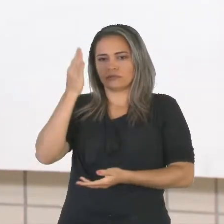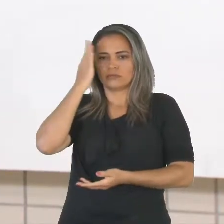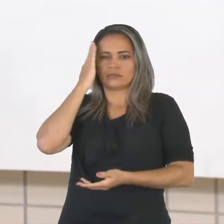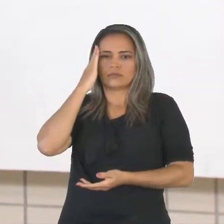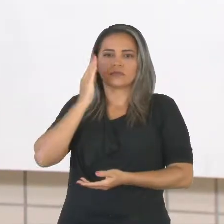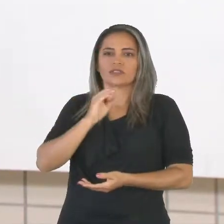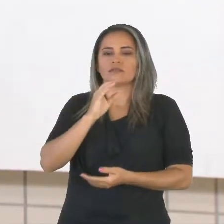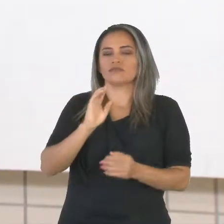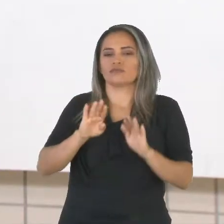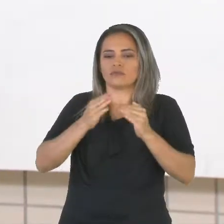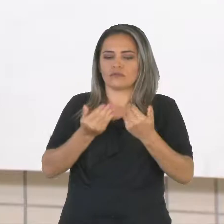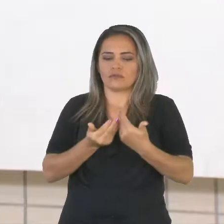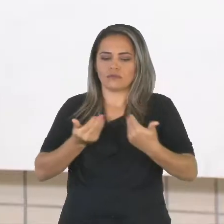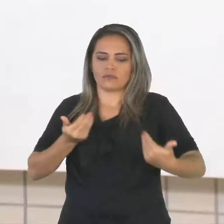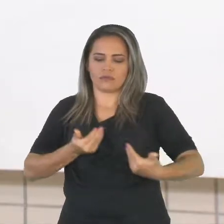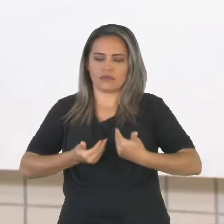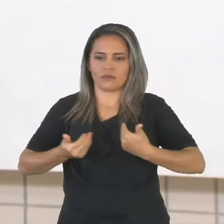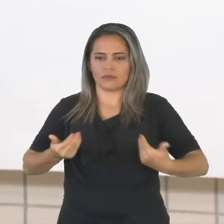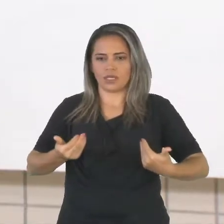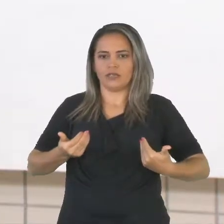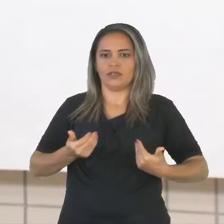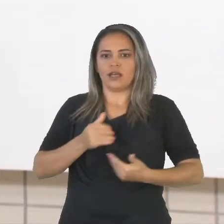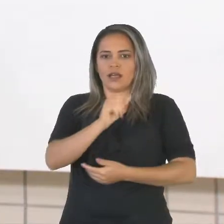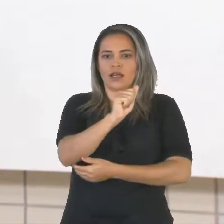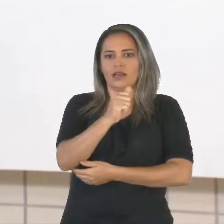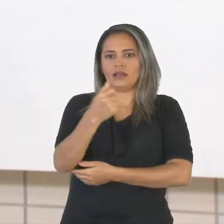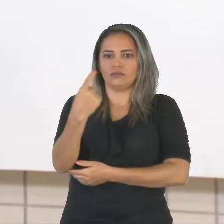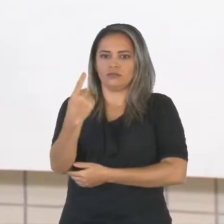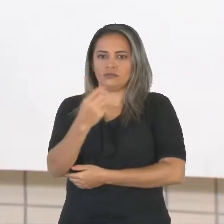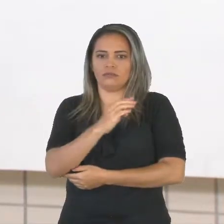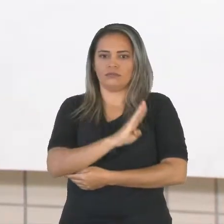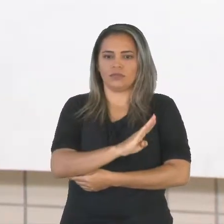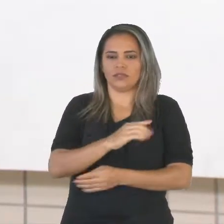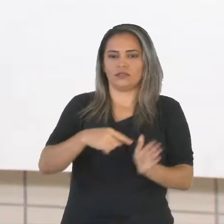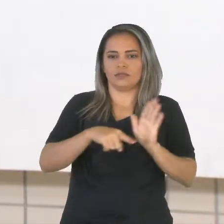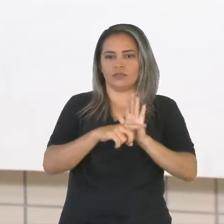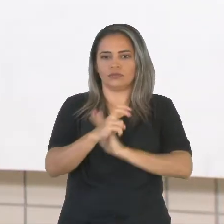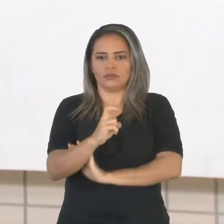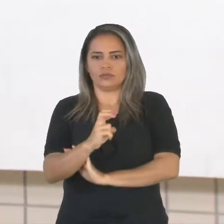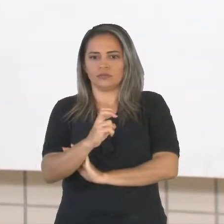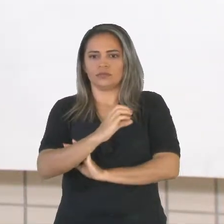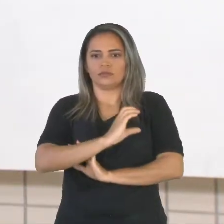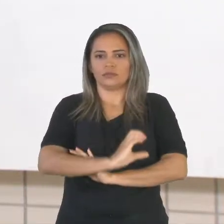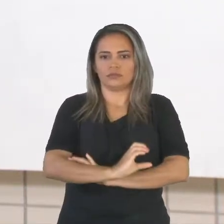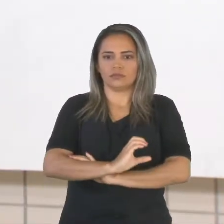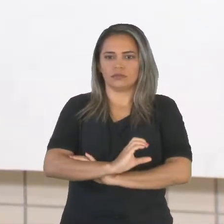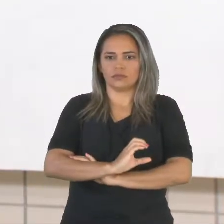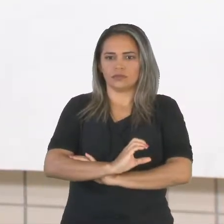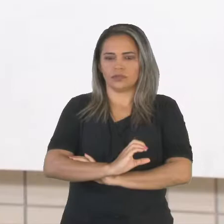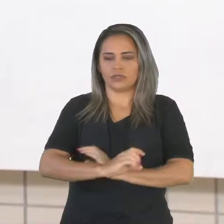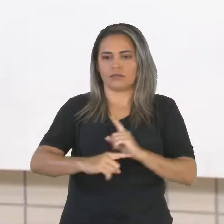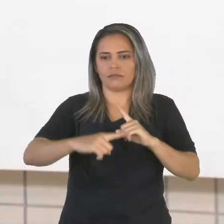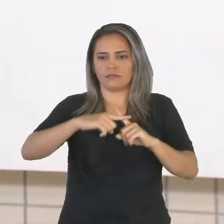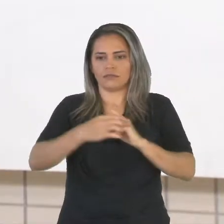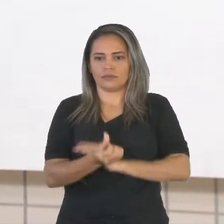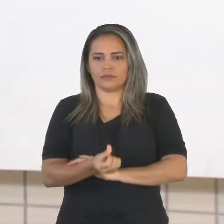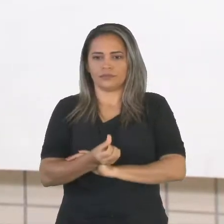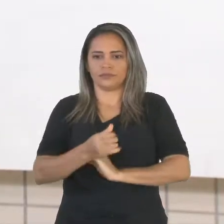os coeficientes, A vale 1, B vale menos 5 e o C vale